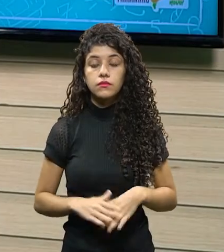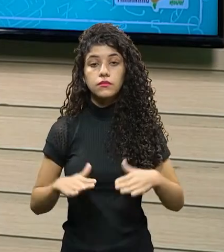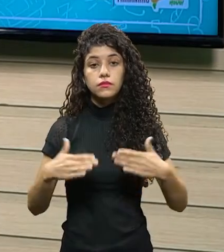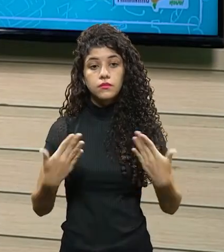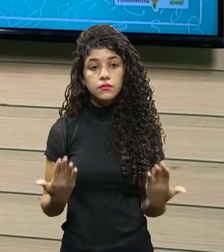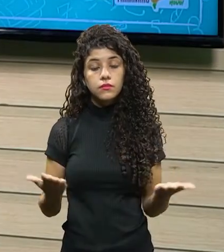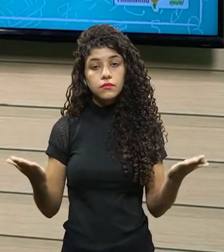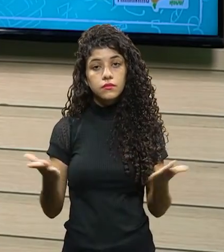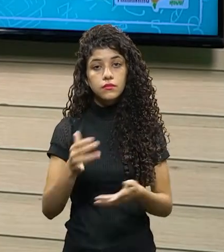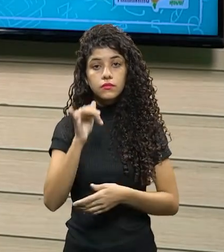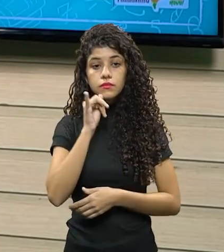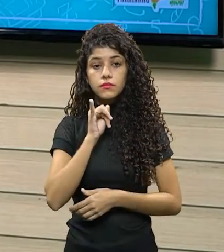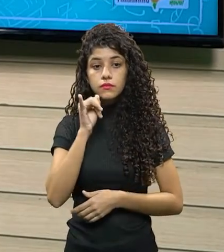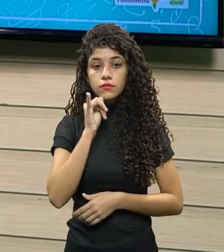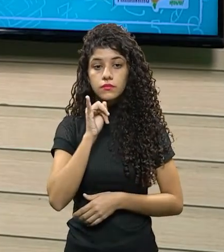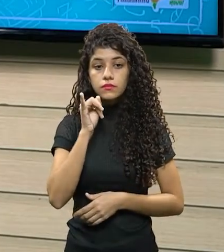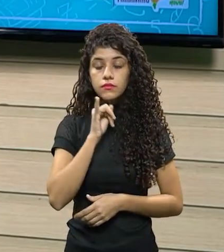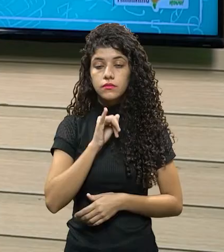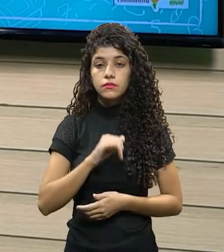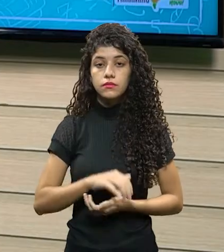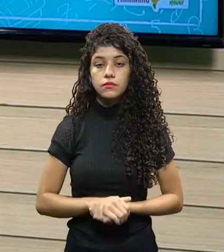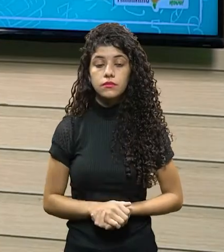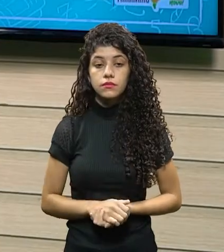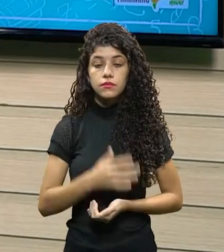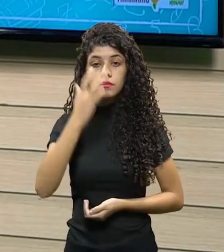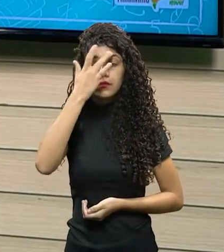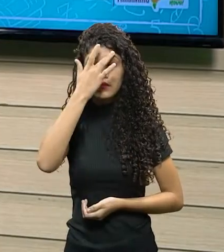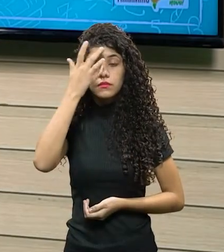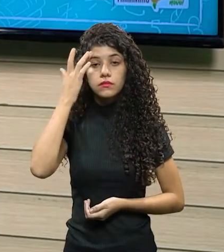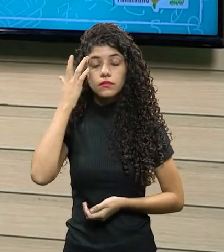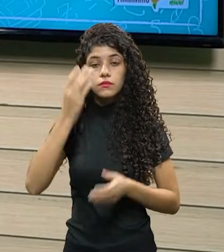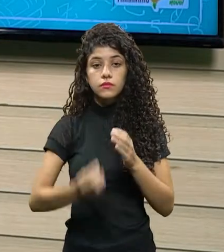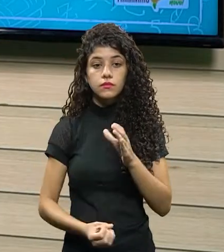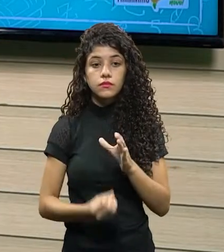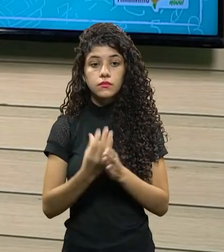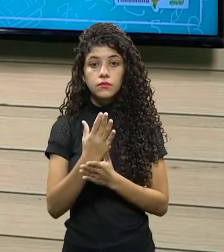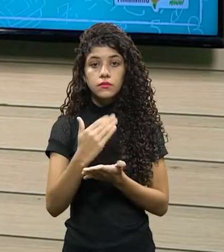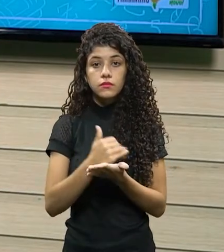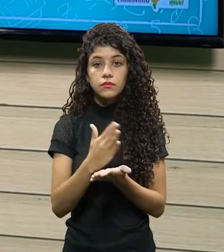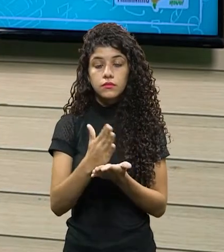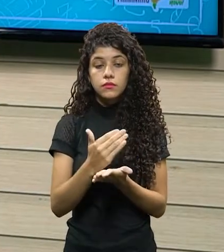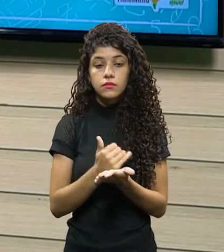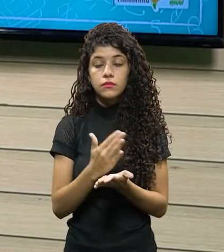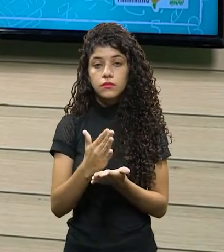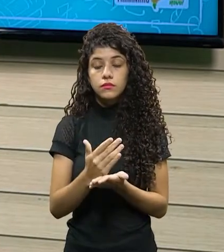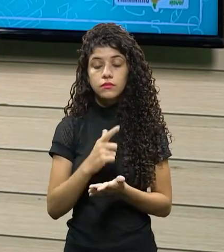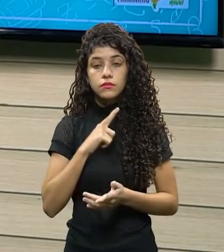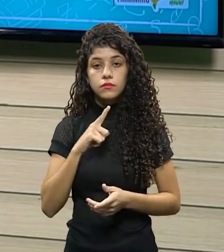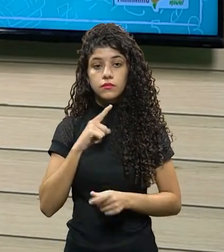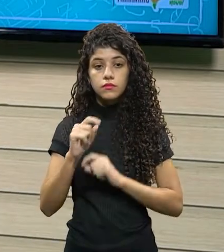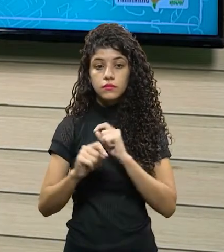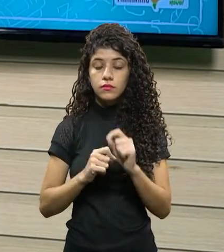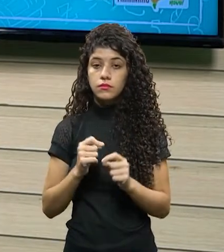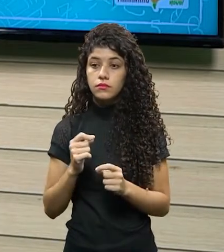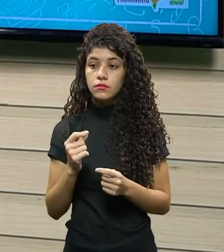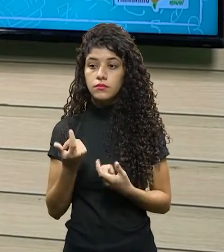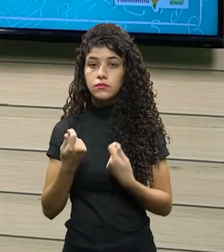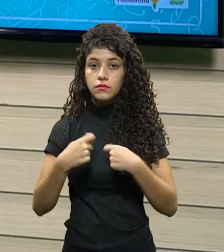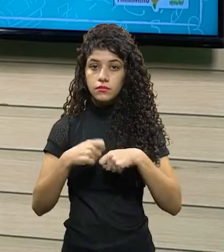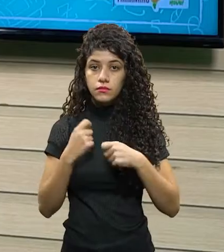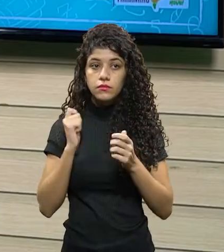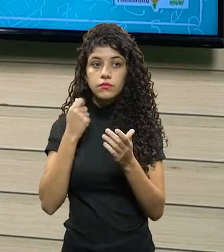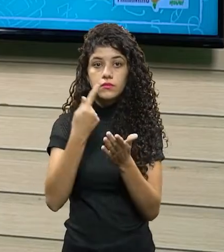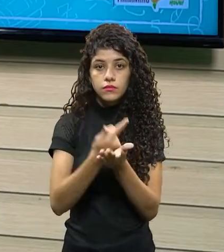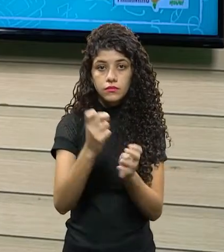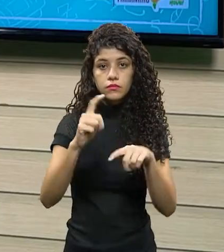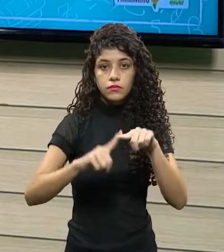para um exemplo mais prático, uma pessoa que produz bolo, uma confeiteira, ela vai ter os custos iniciais para a produção